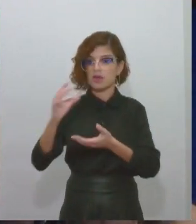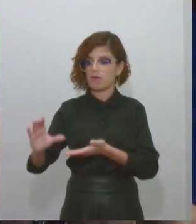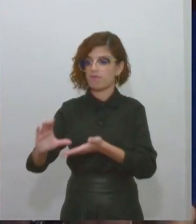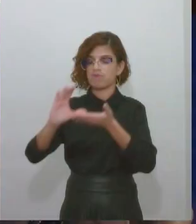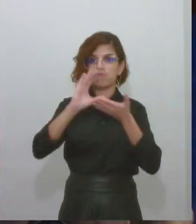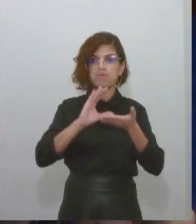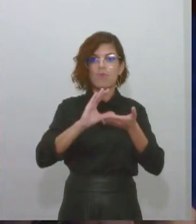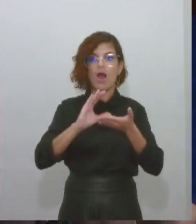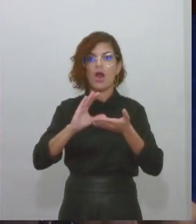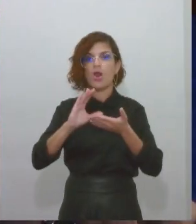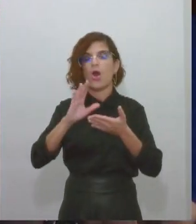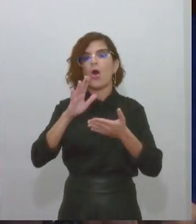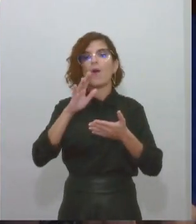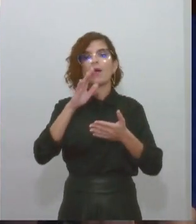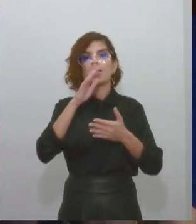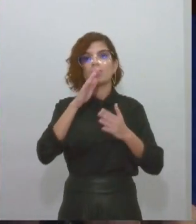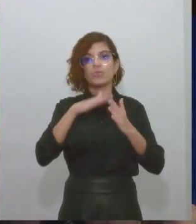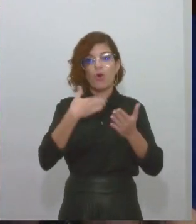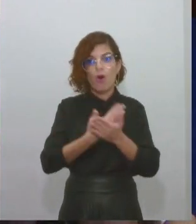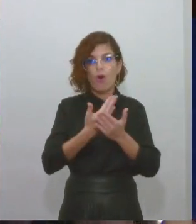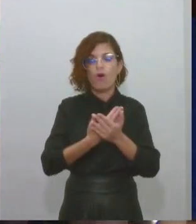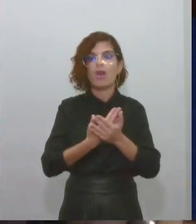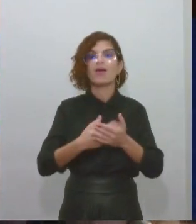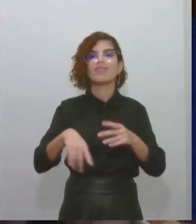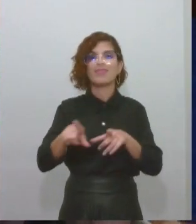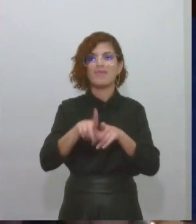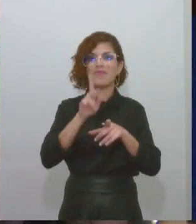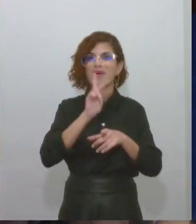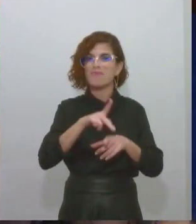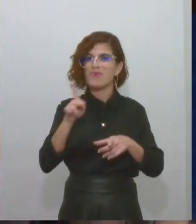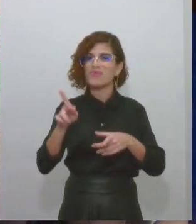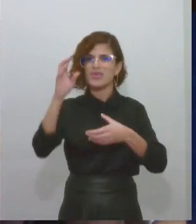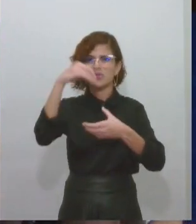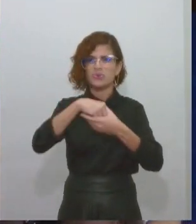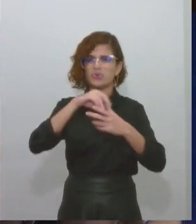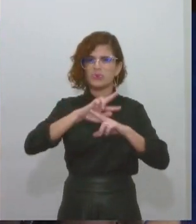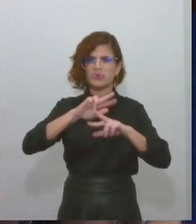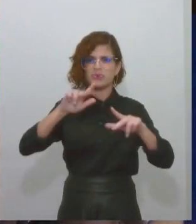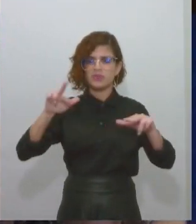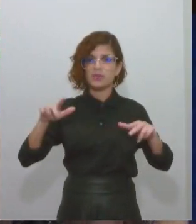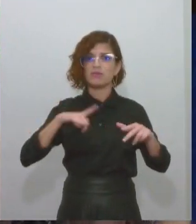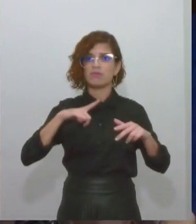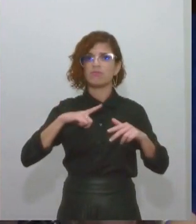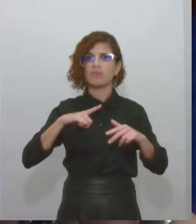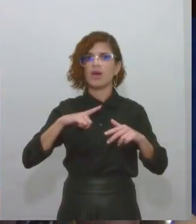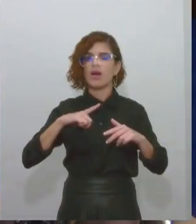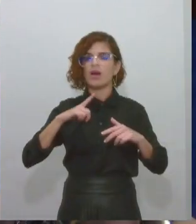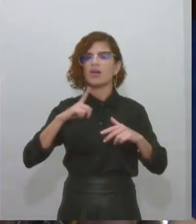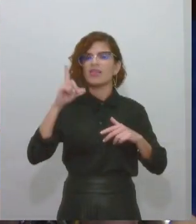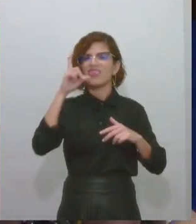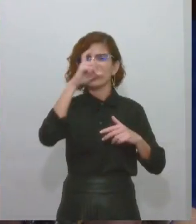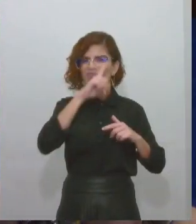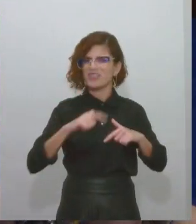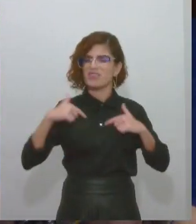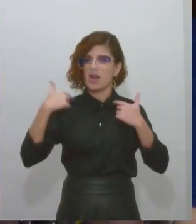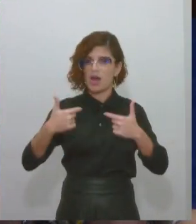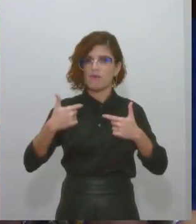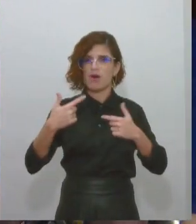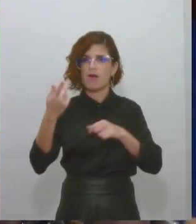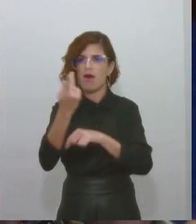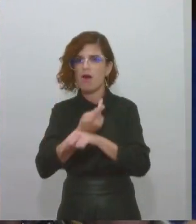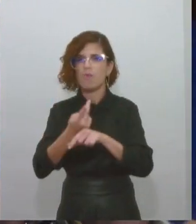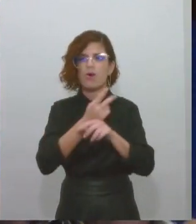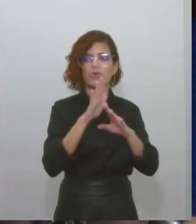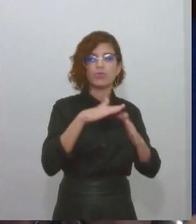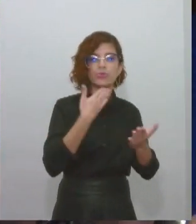processos pedagógicos, para que ela tenha um avanço. E também o desafio de buscar escolas que não tiveram bom desempenho para fazer uma partilha